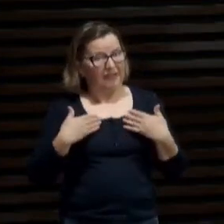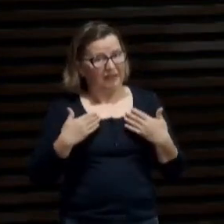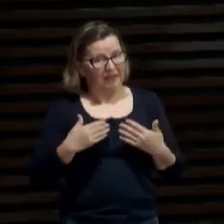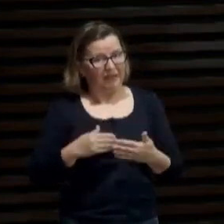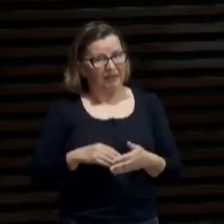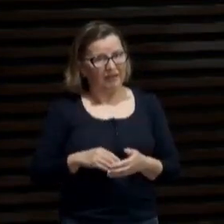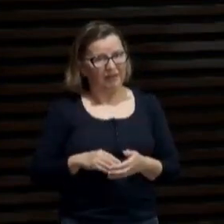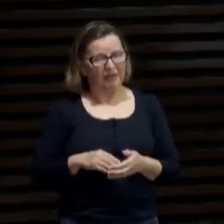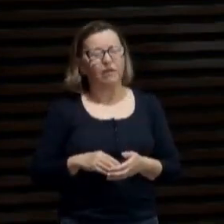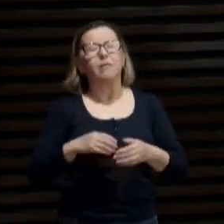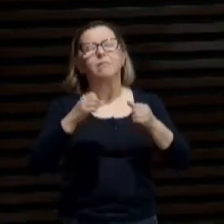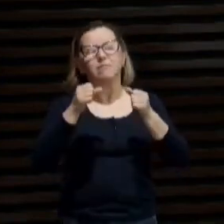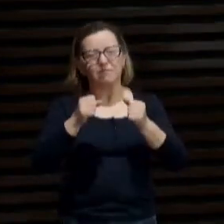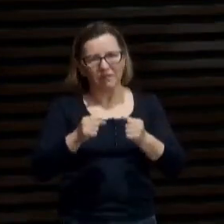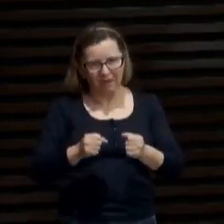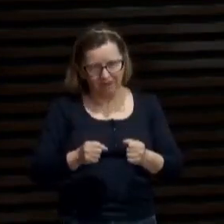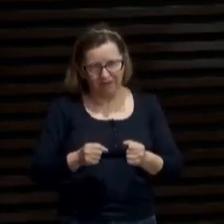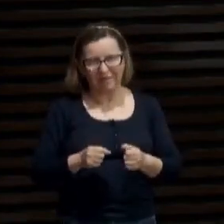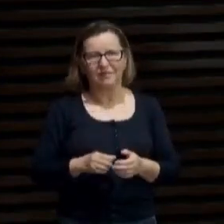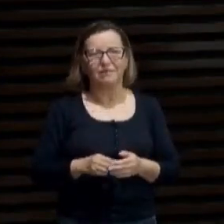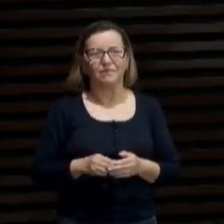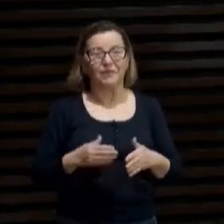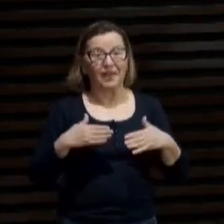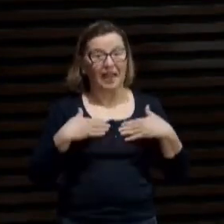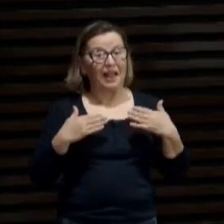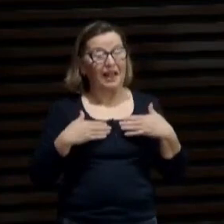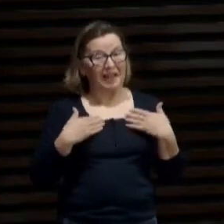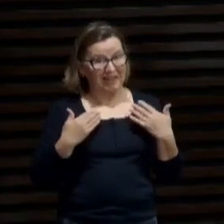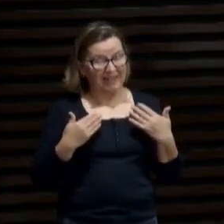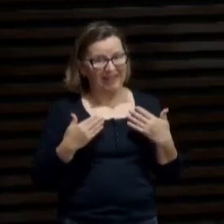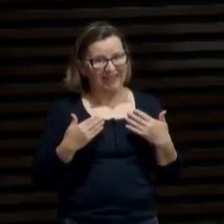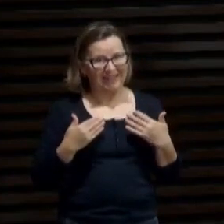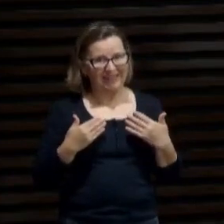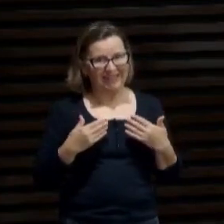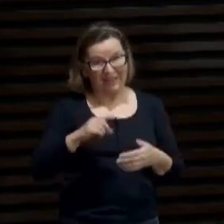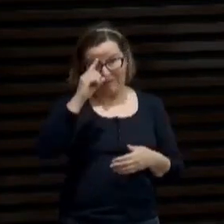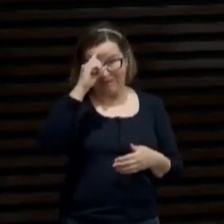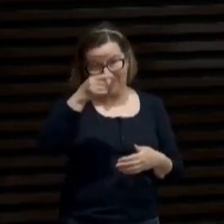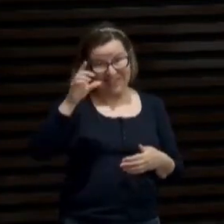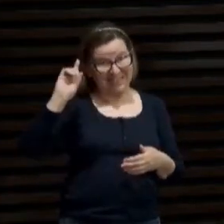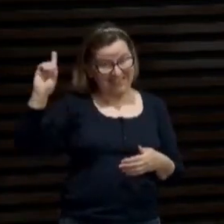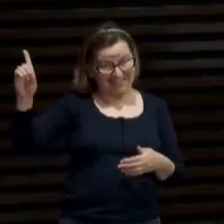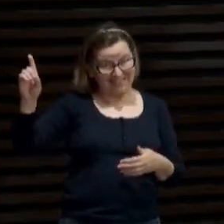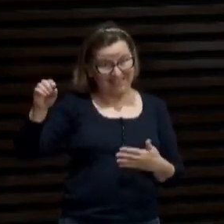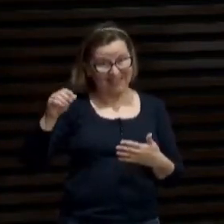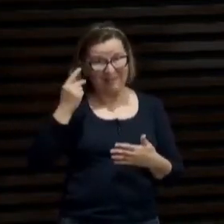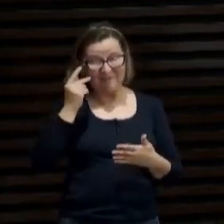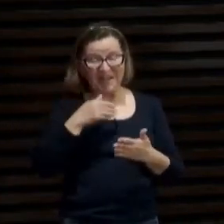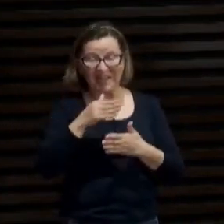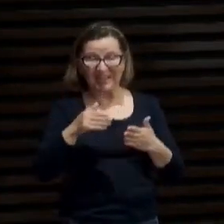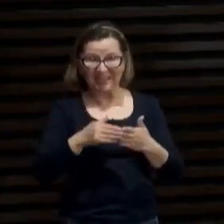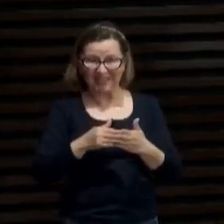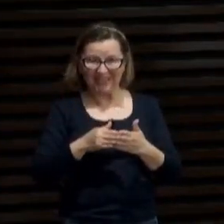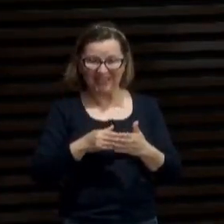Não apenas eu posso, como a alegria é uma bendita ordenança de Deus a todos aqueles que Ele resgatou